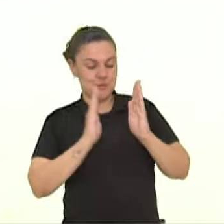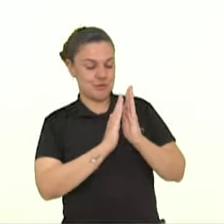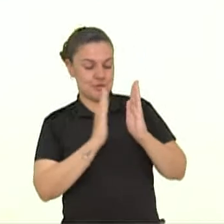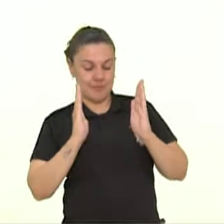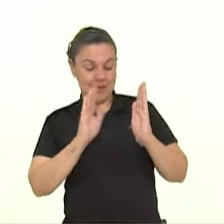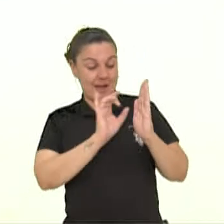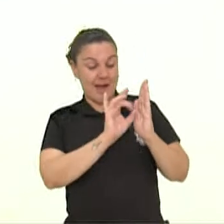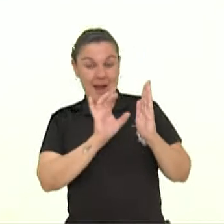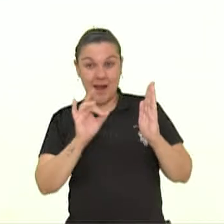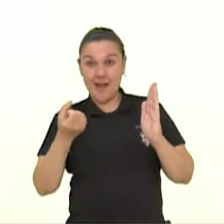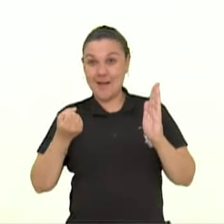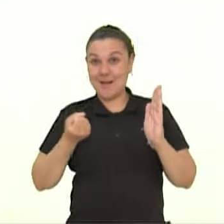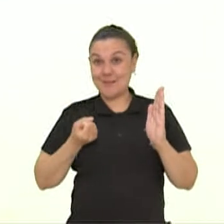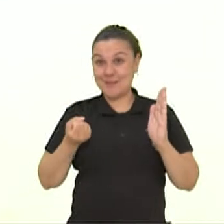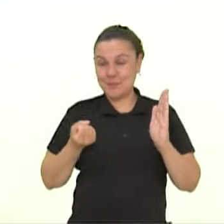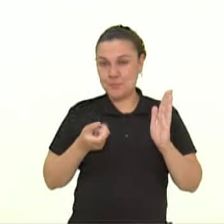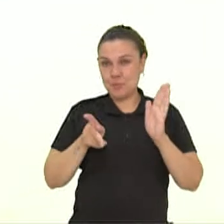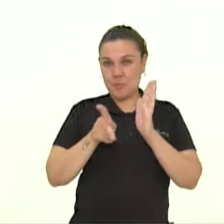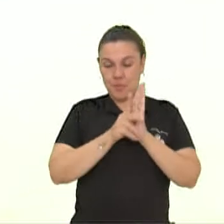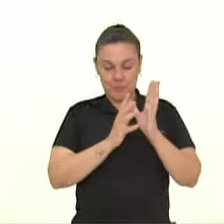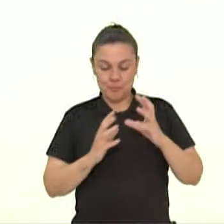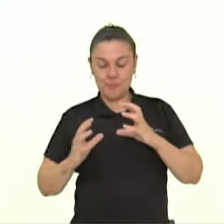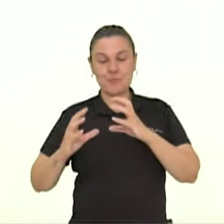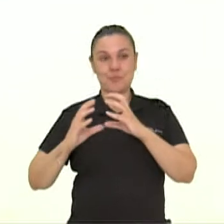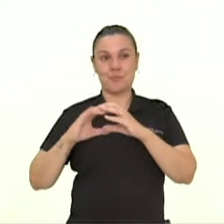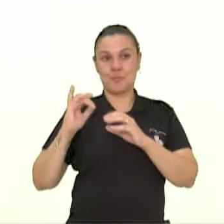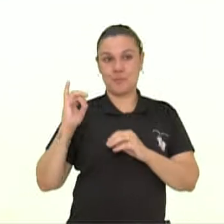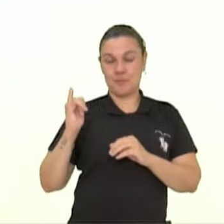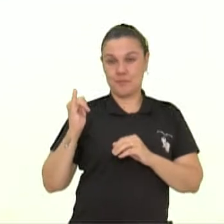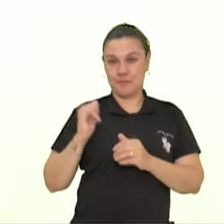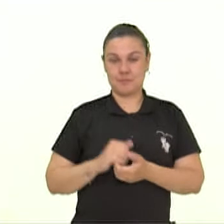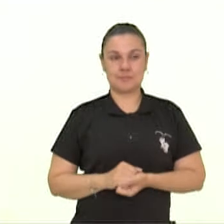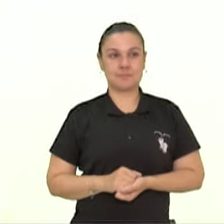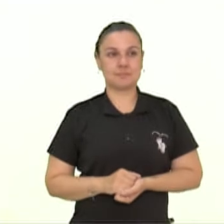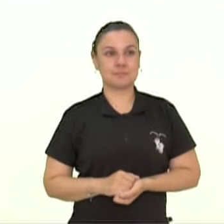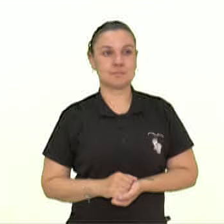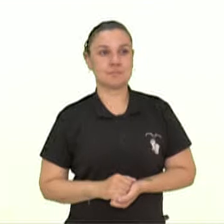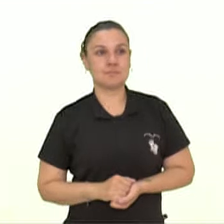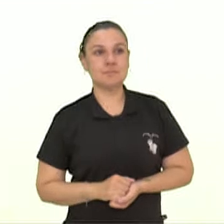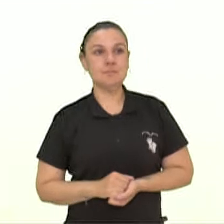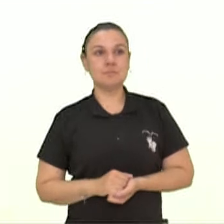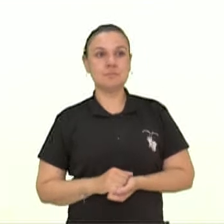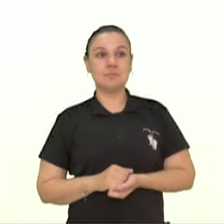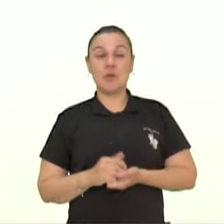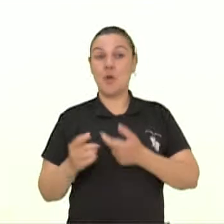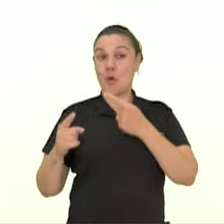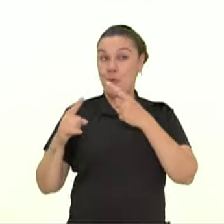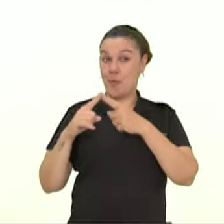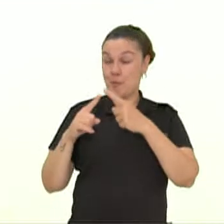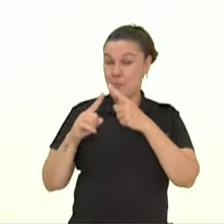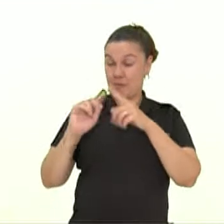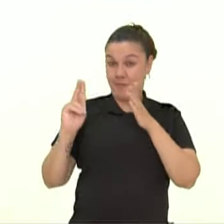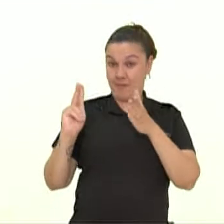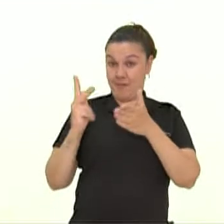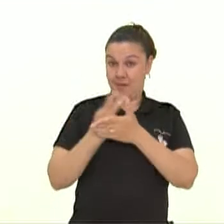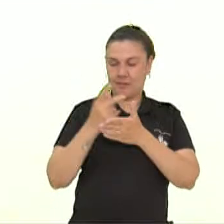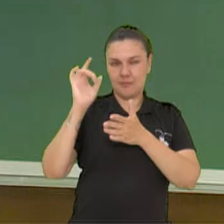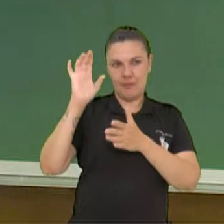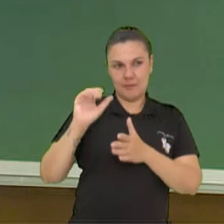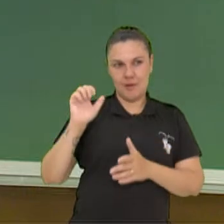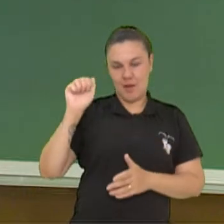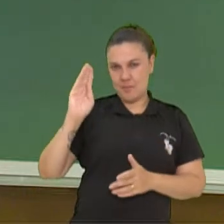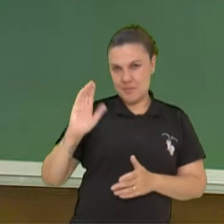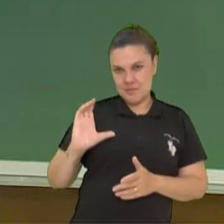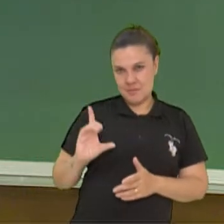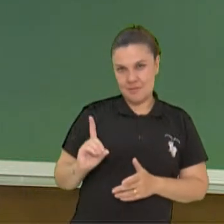muito precisa e muito técnica. Então, vamos ver qual é a alternativa correta. A correta é a D, que fala que o desvio